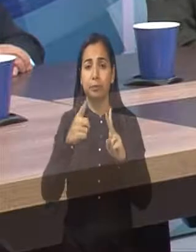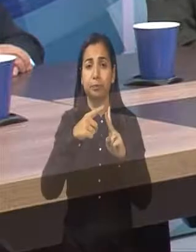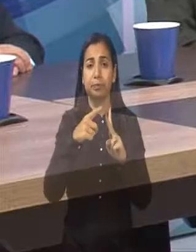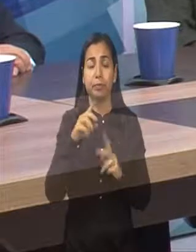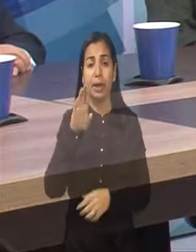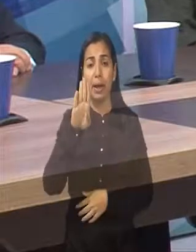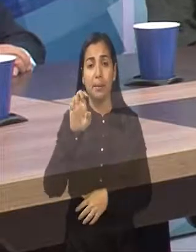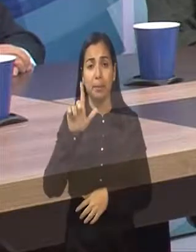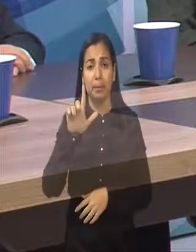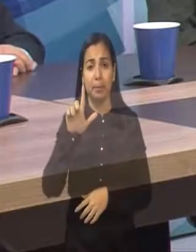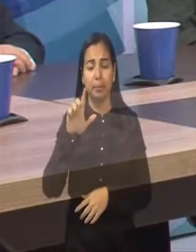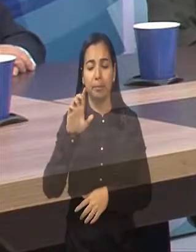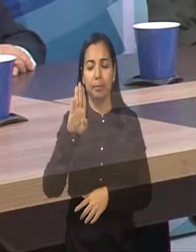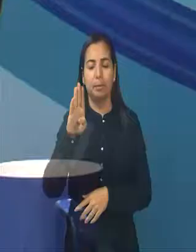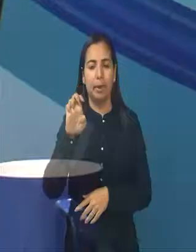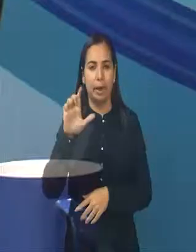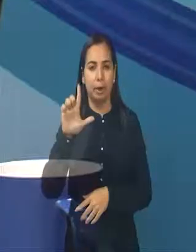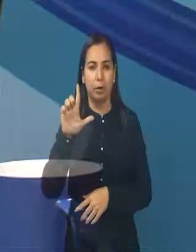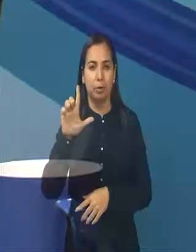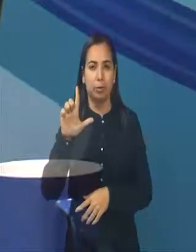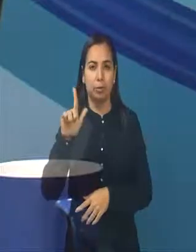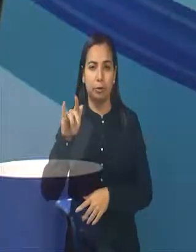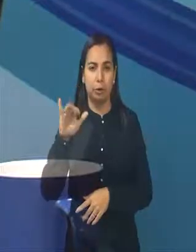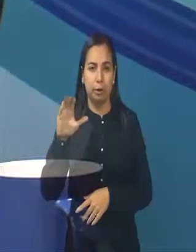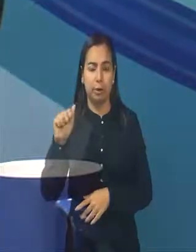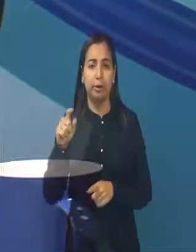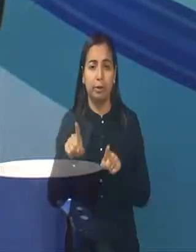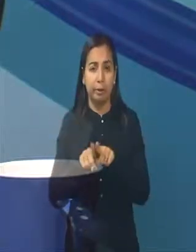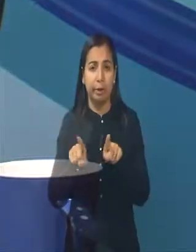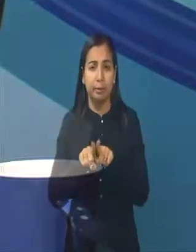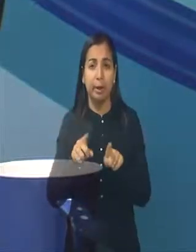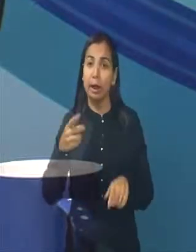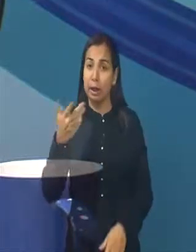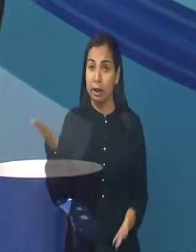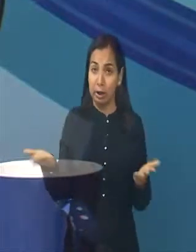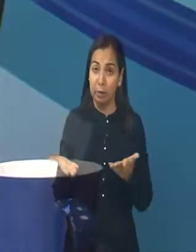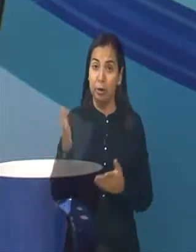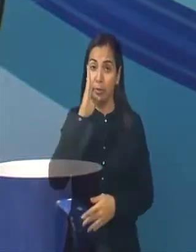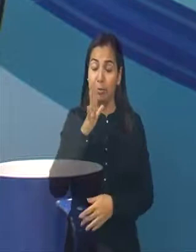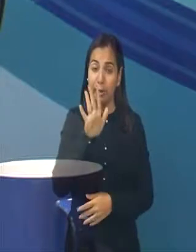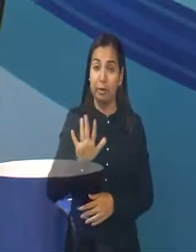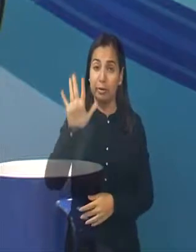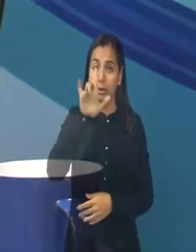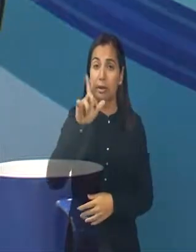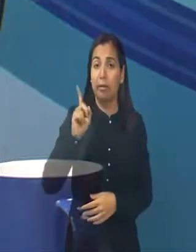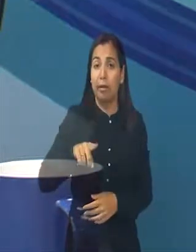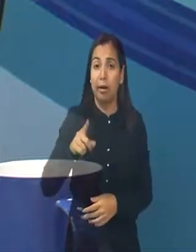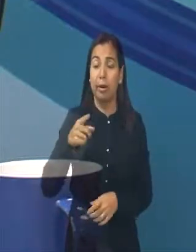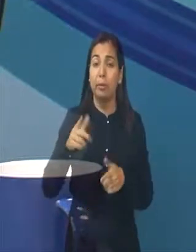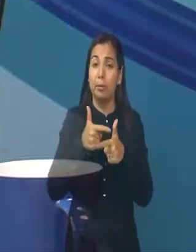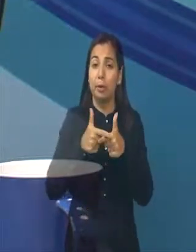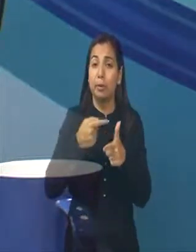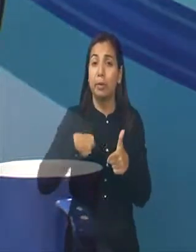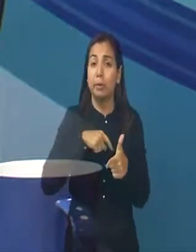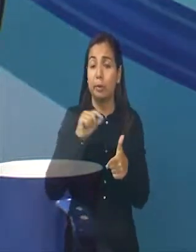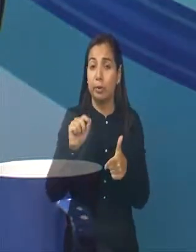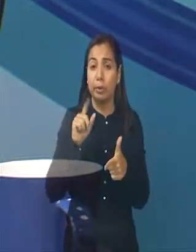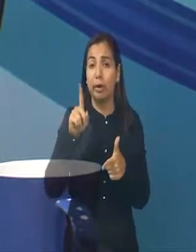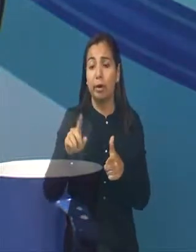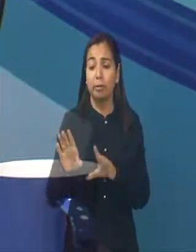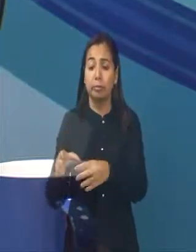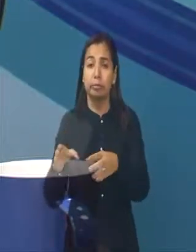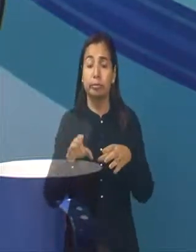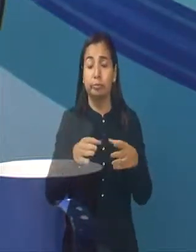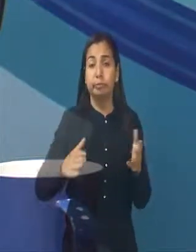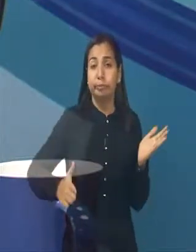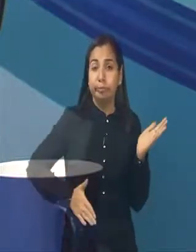também. E, no nosso caso, o crime. Um crime a violência muito sofisticado, que realmente está a